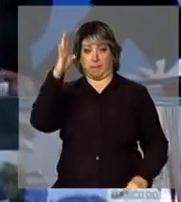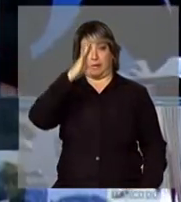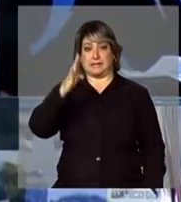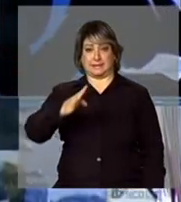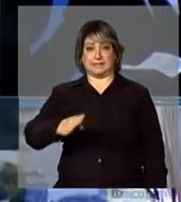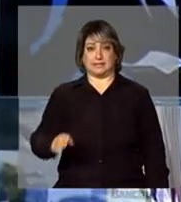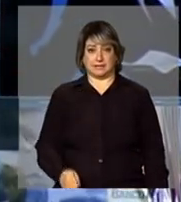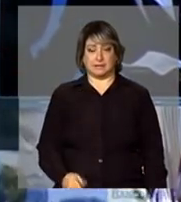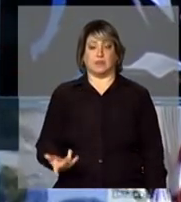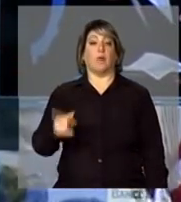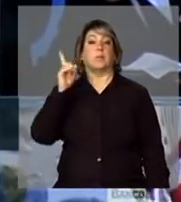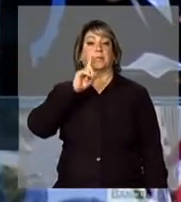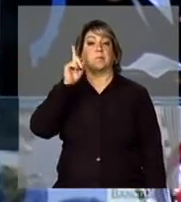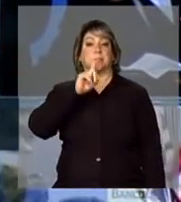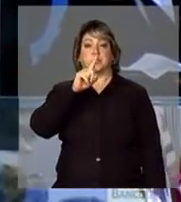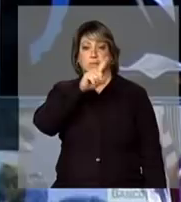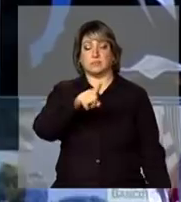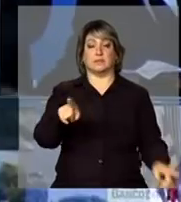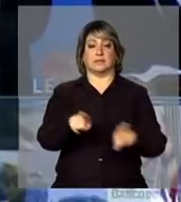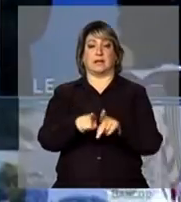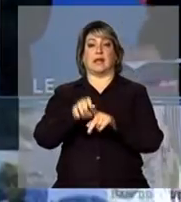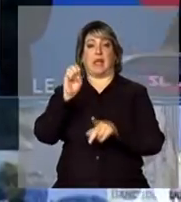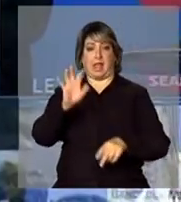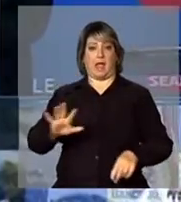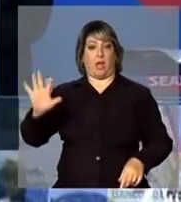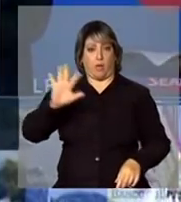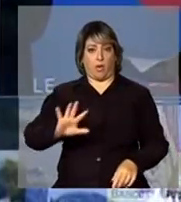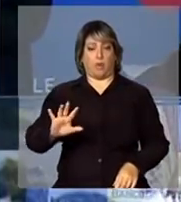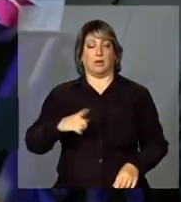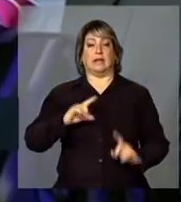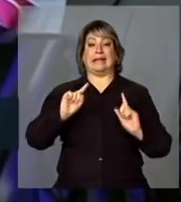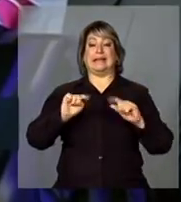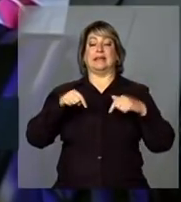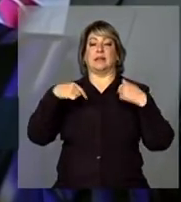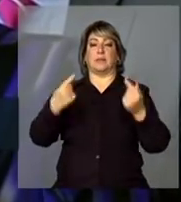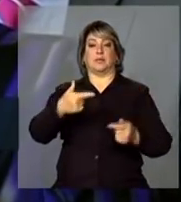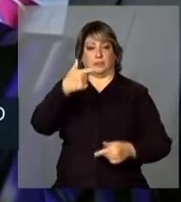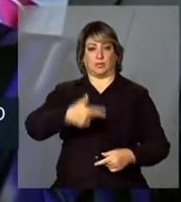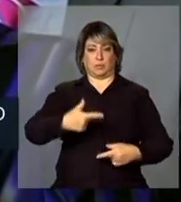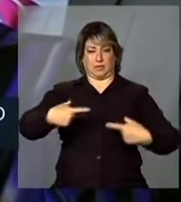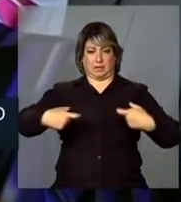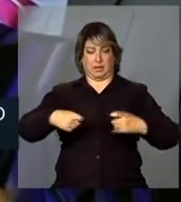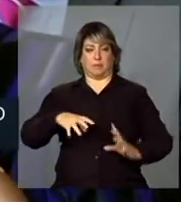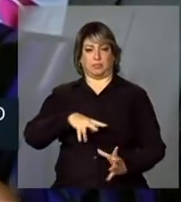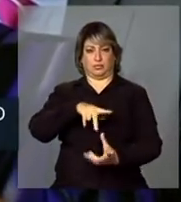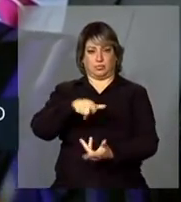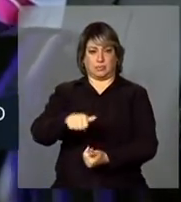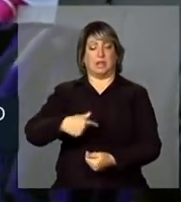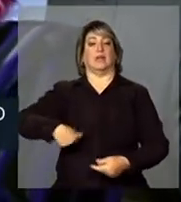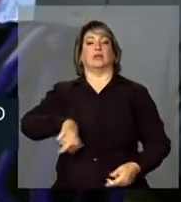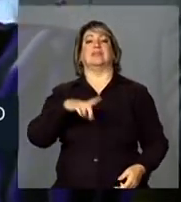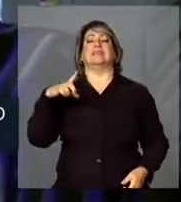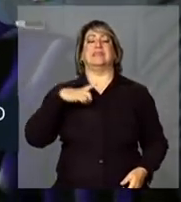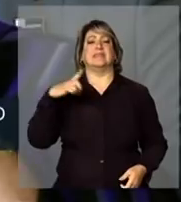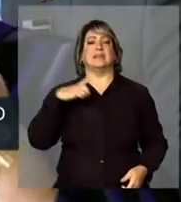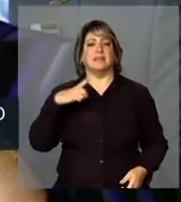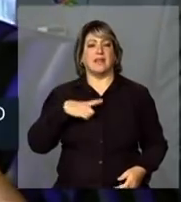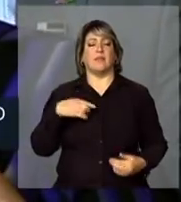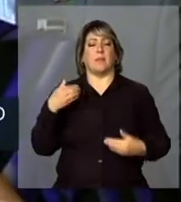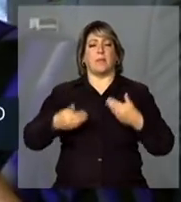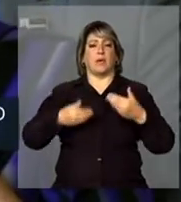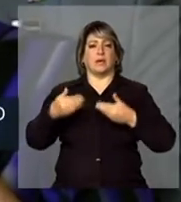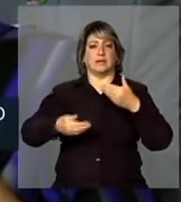Brasil, os Estados Unidos e a Europa, depois da Segunda Guerra Mundial, tiveram um processo